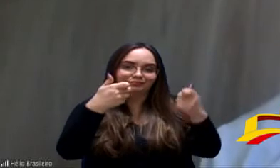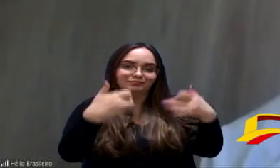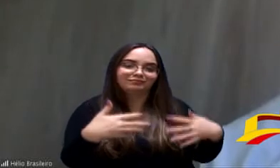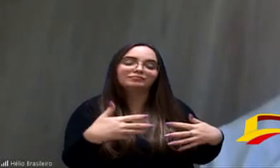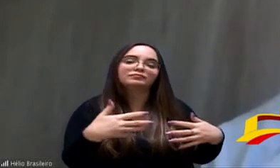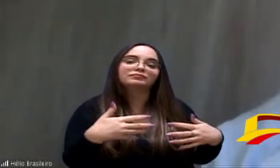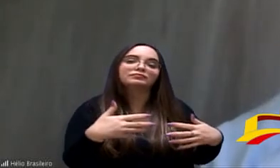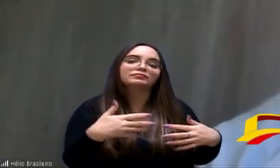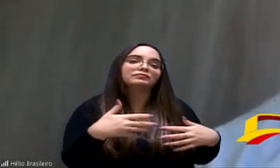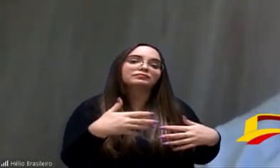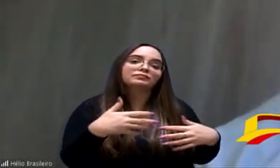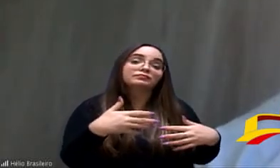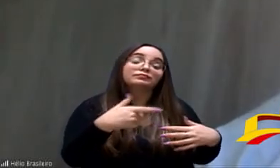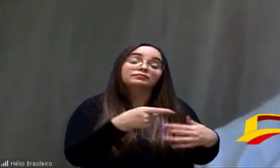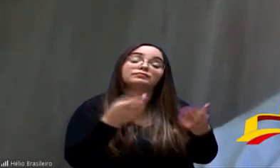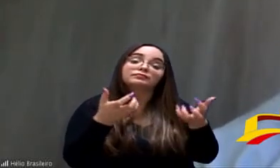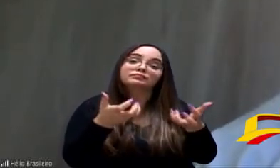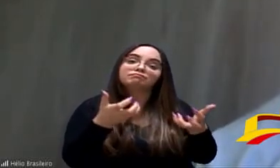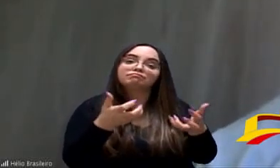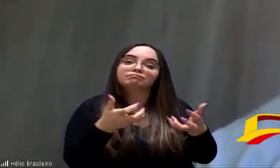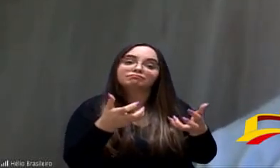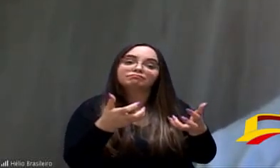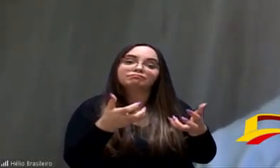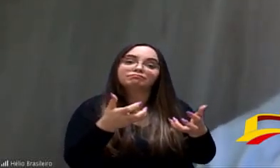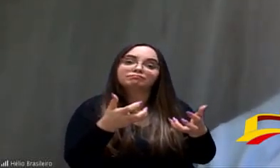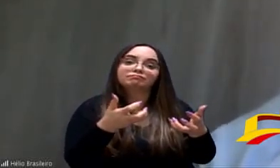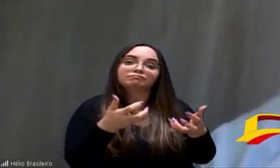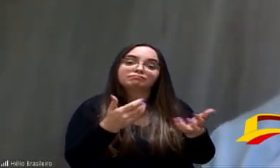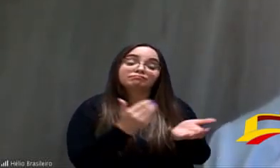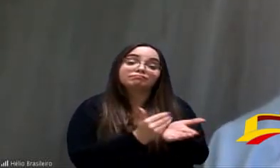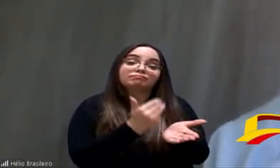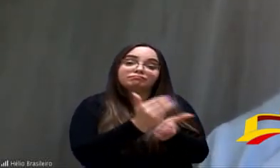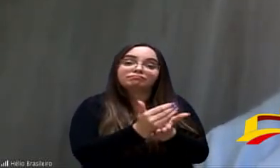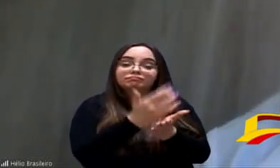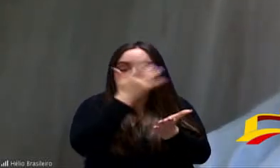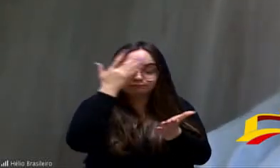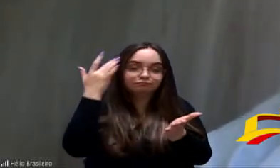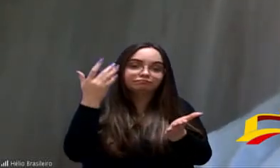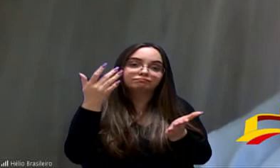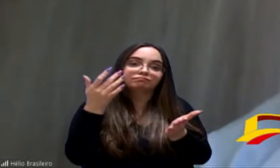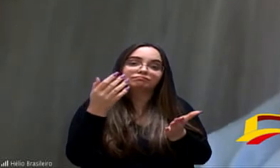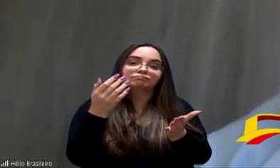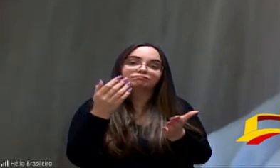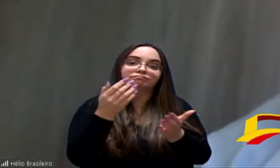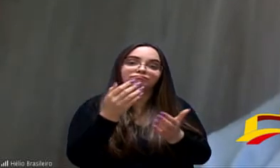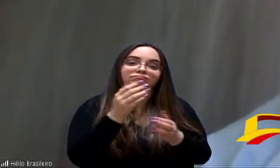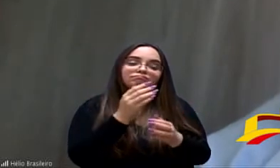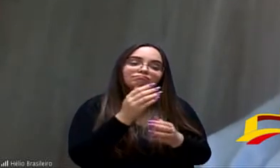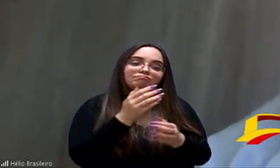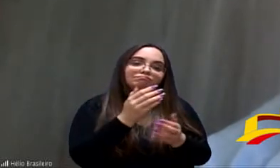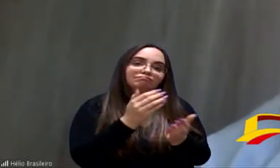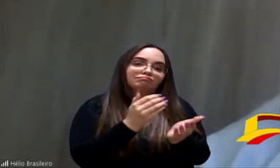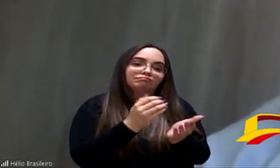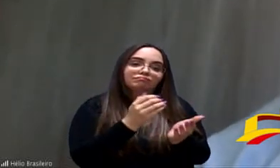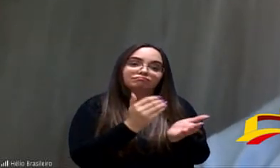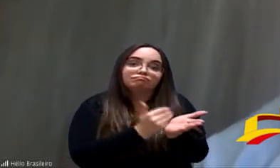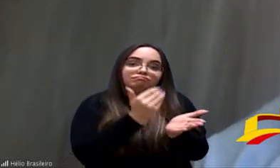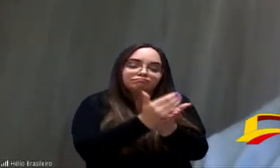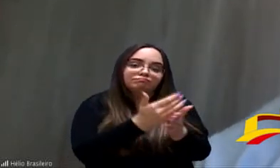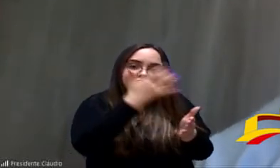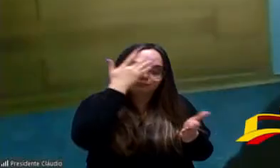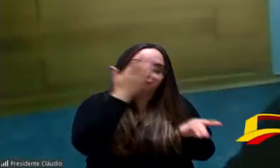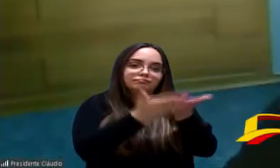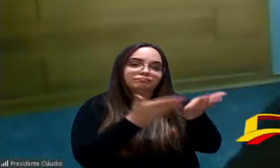vereadores falaram. Eles estão querendo ampliar o atendimento da Unip para o tratamento pós-Covid, e ela está tendo essa